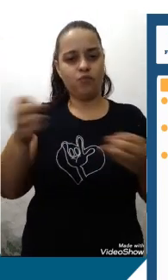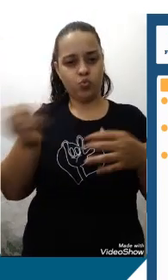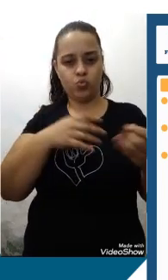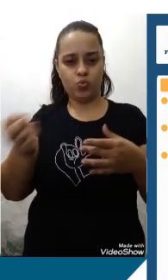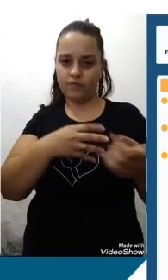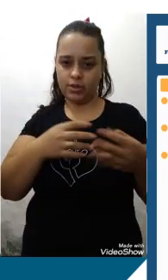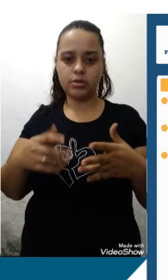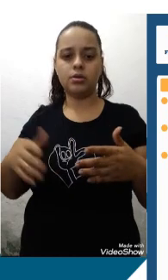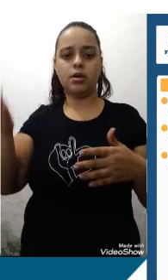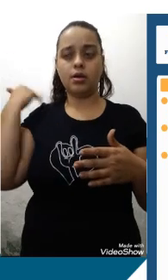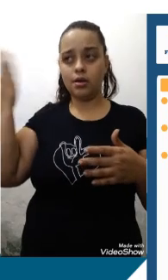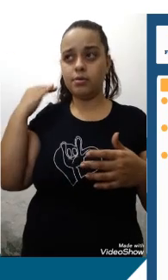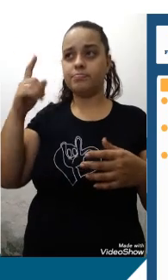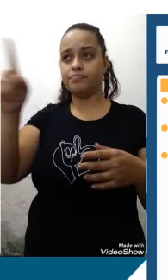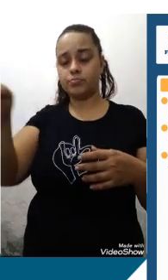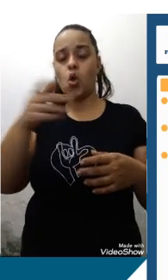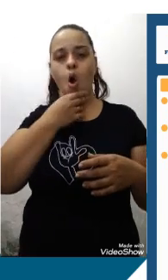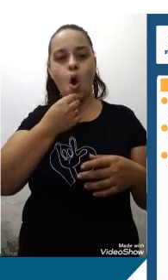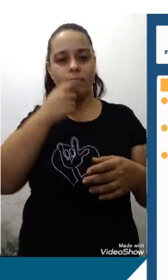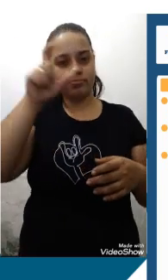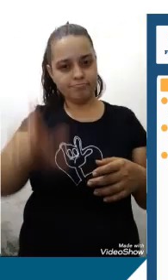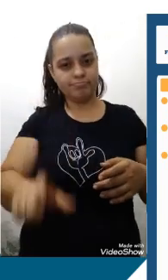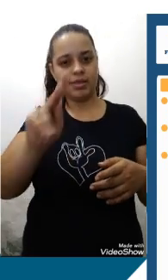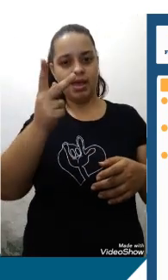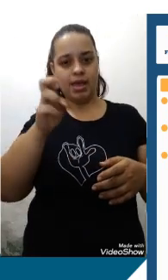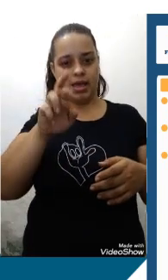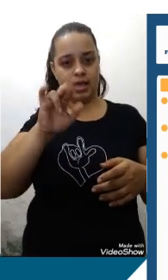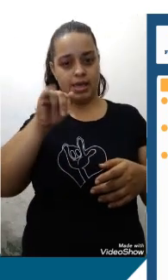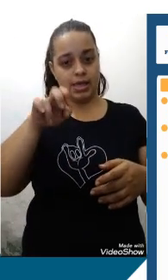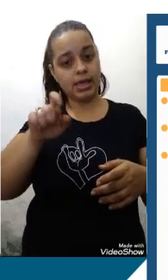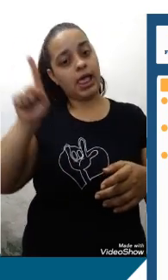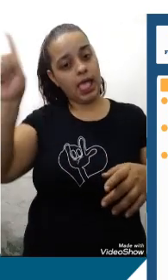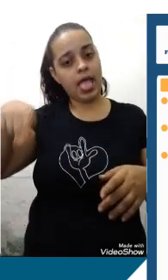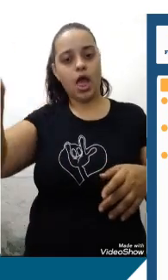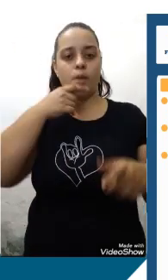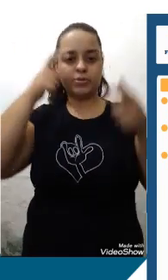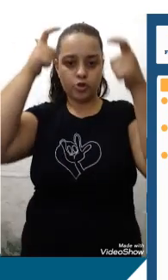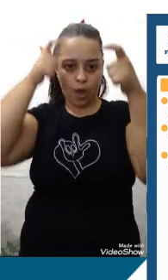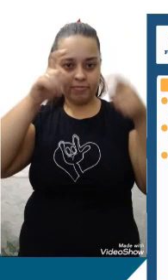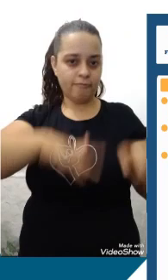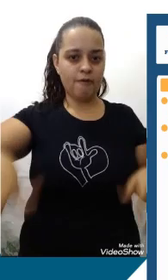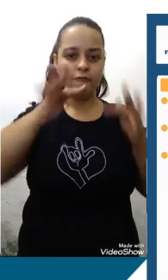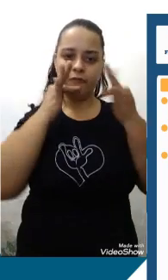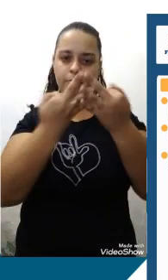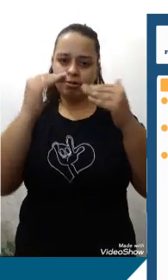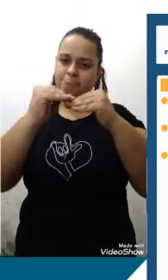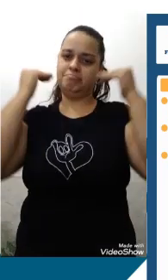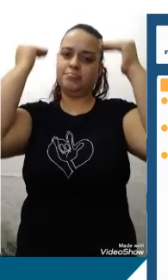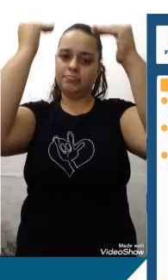Esse Dom Henrique, que a gente citou anteriormente, mas não explicou quem era um nobre que fazia parte da família real portuguesa e que durante a sua vida